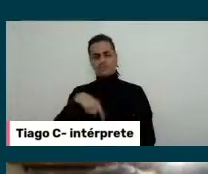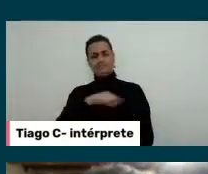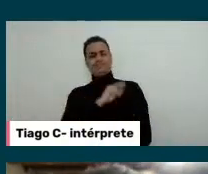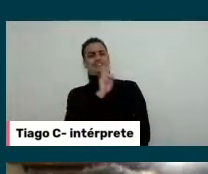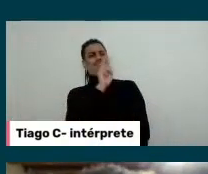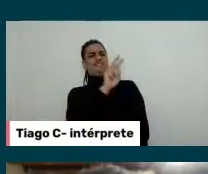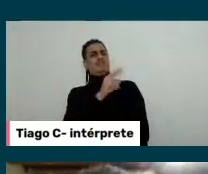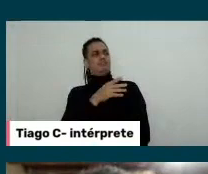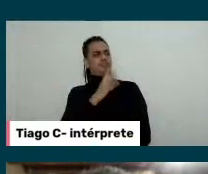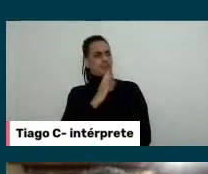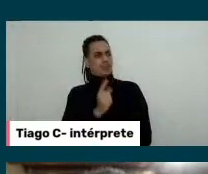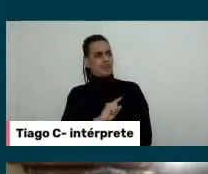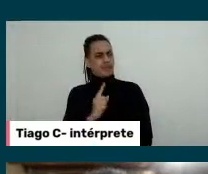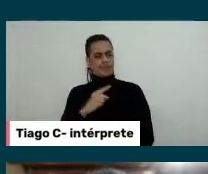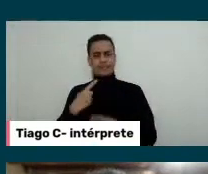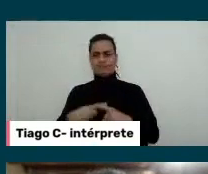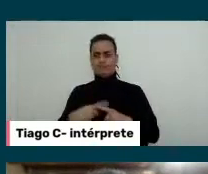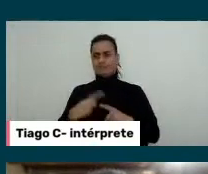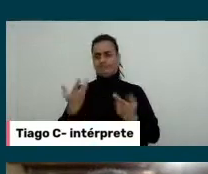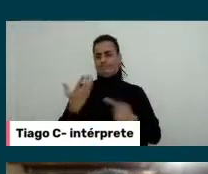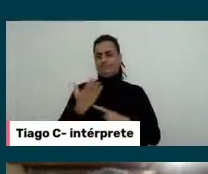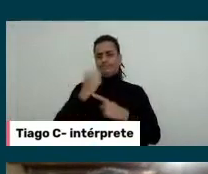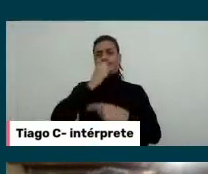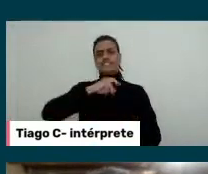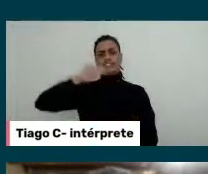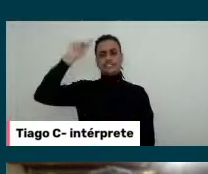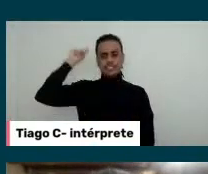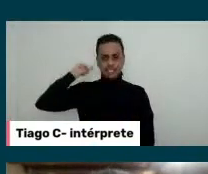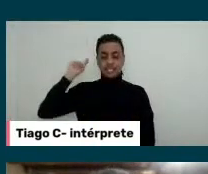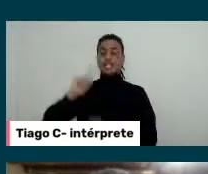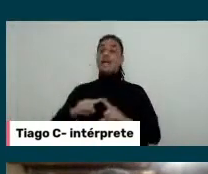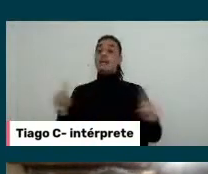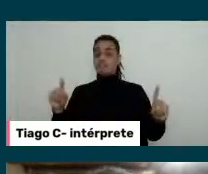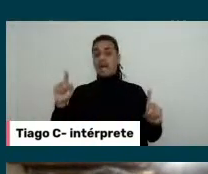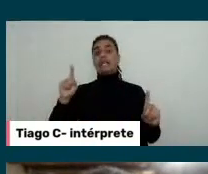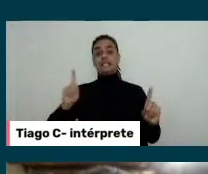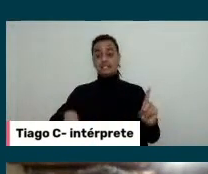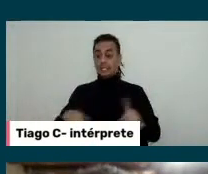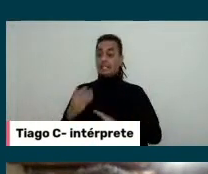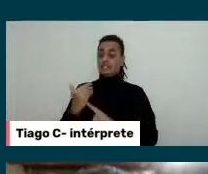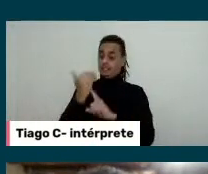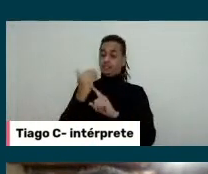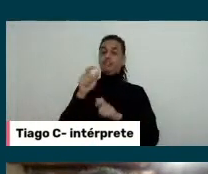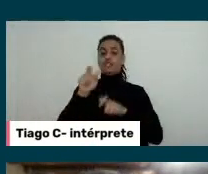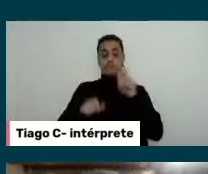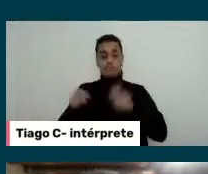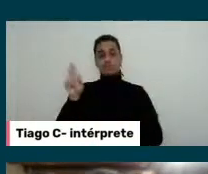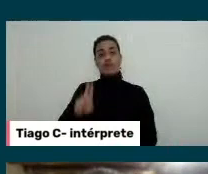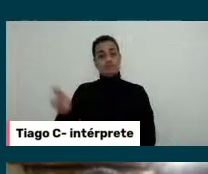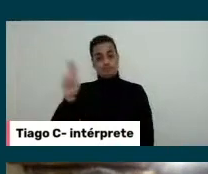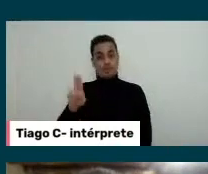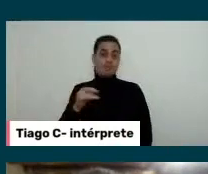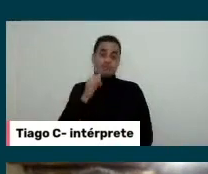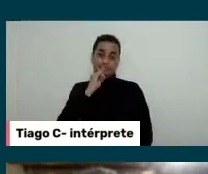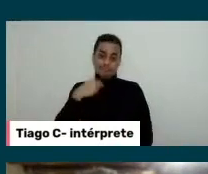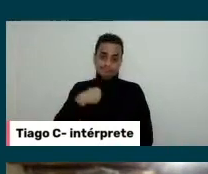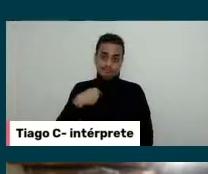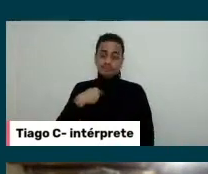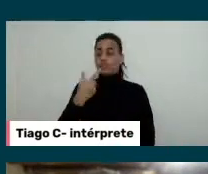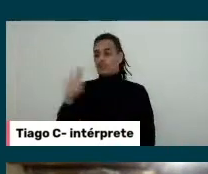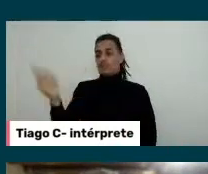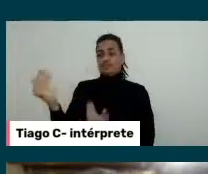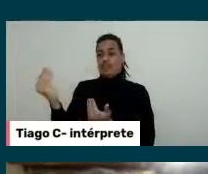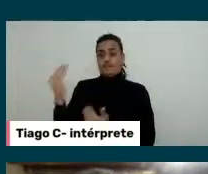tem muitas bem antigas, não dá para todo mundo aqui conhecer, mas existem algumas que foram usadas por algumas pessoas que estão aqui, como eu, e os mais jovens talvez